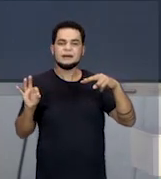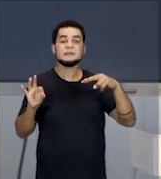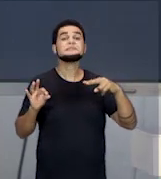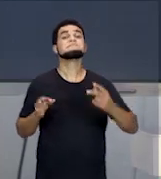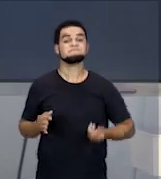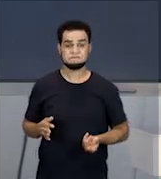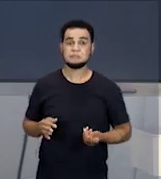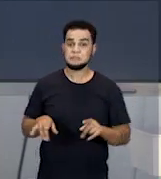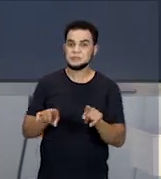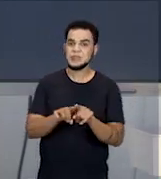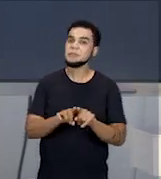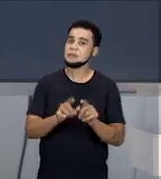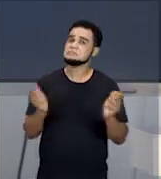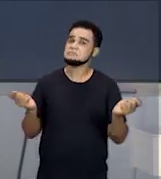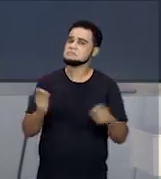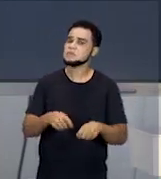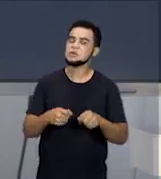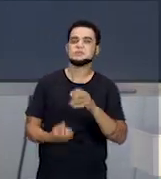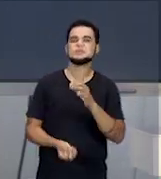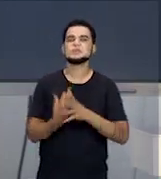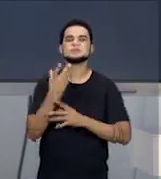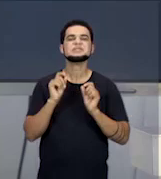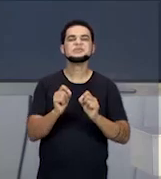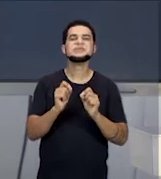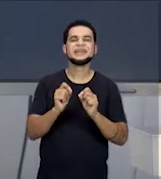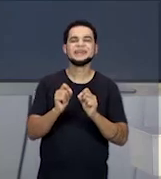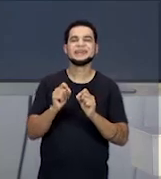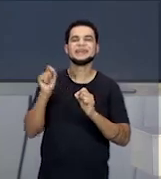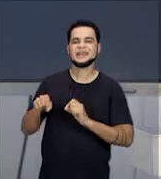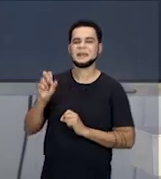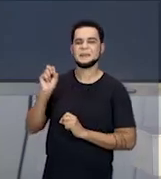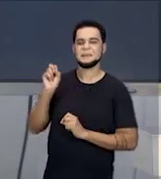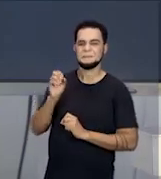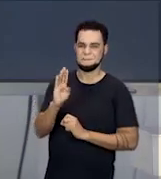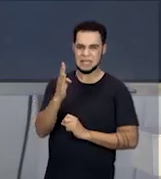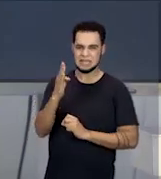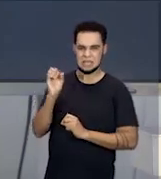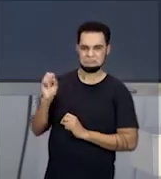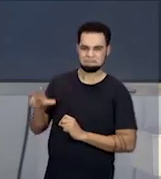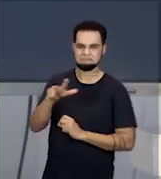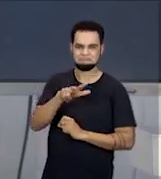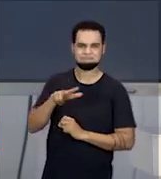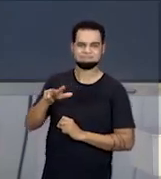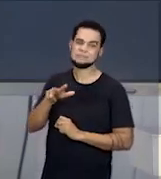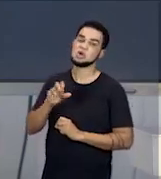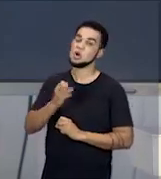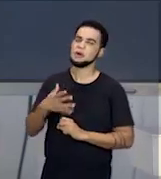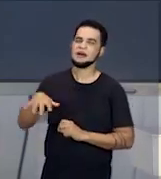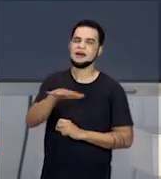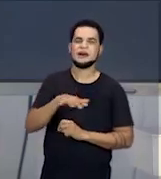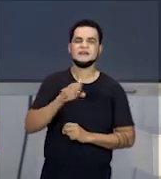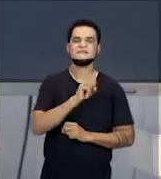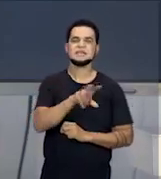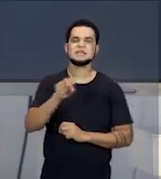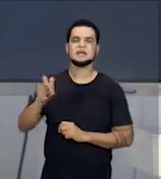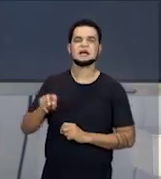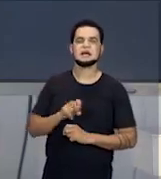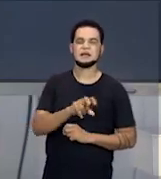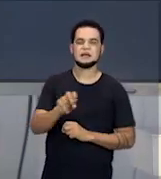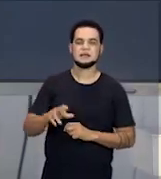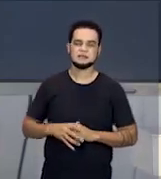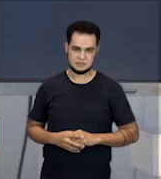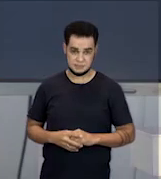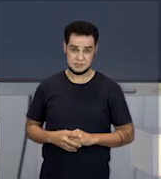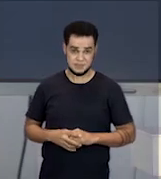vamos também produzir naturalmente em bactérias ou então em algum vetor viral. Isso é muito utilizado, por exemplo, agora